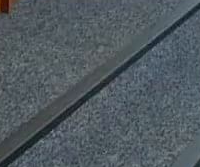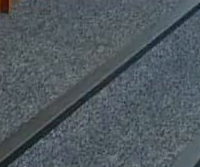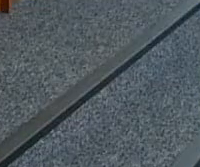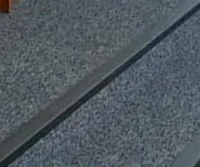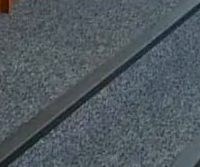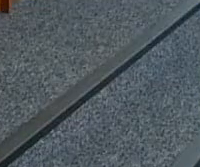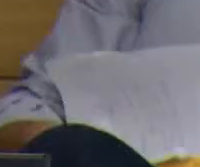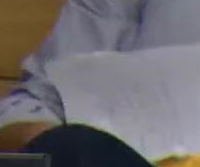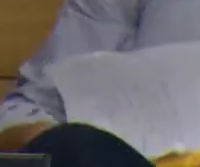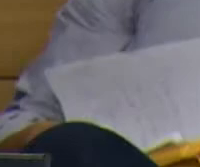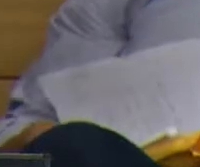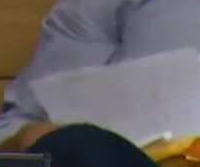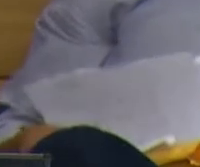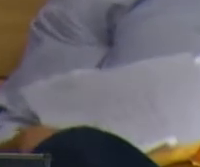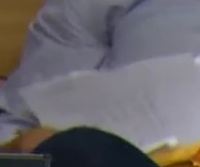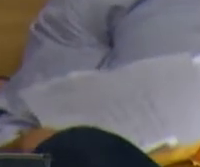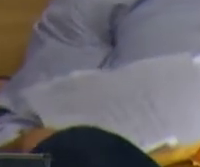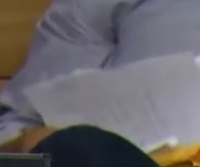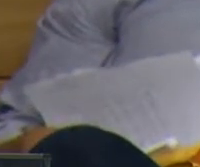Então, voto sim na emenda 13.